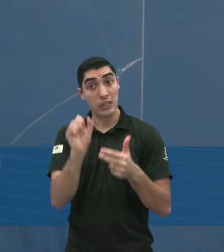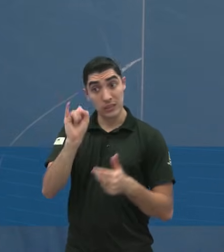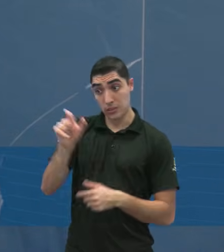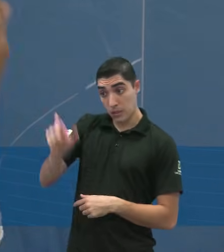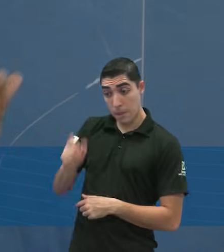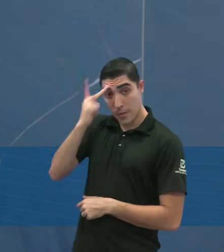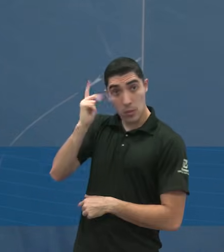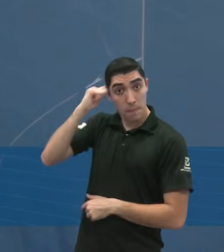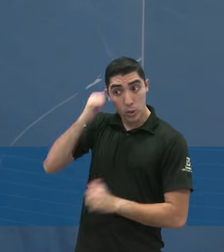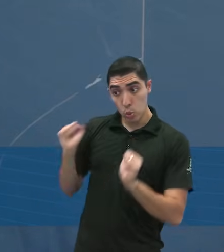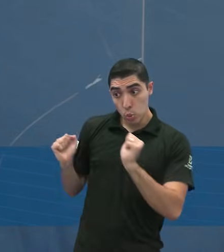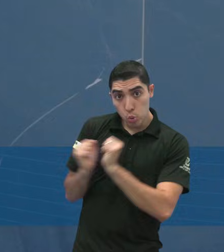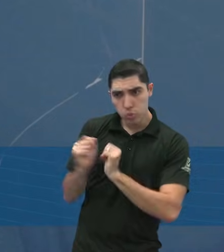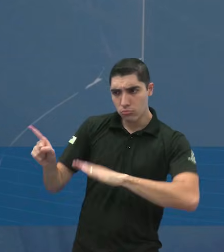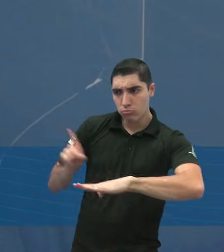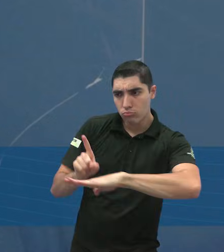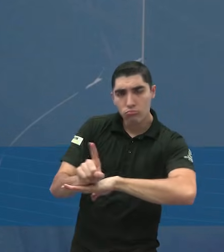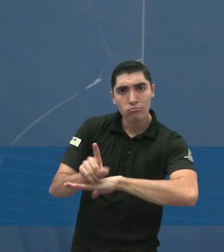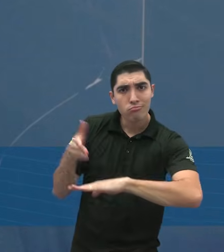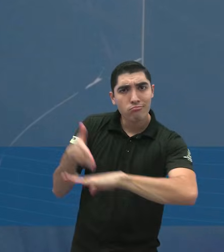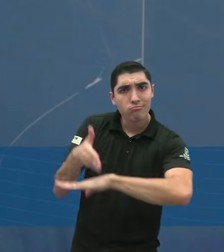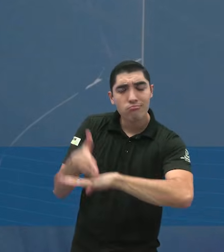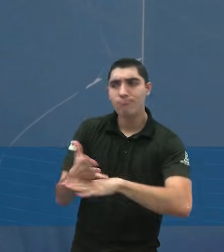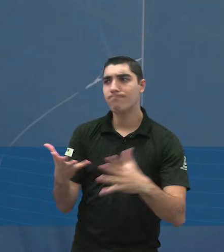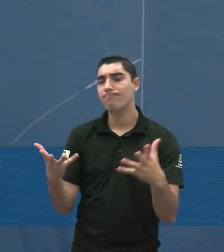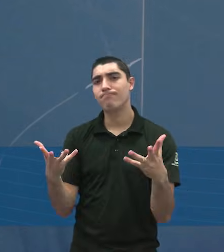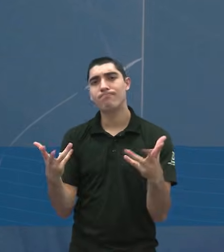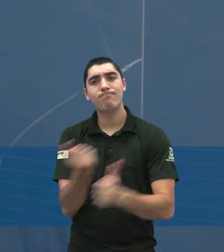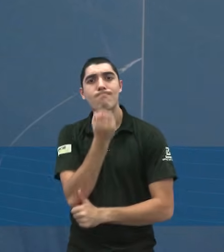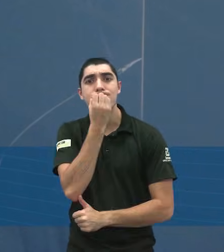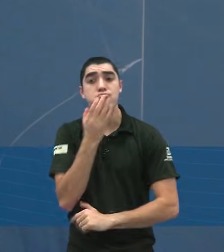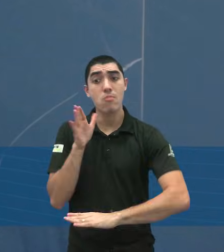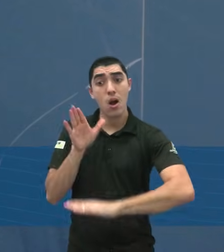enriquecem, nos trazem bastante